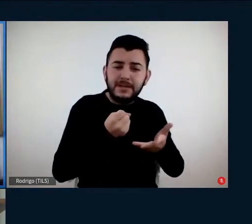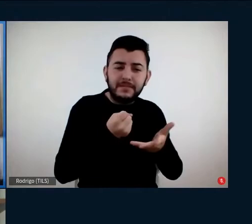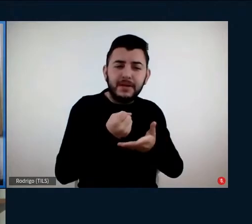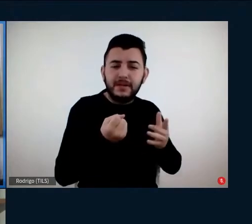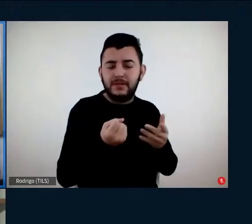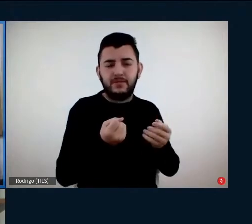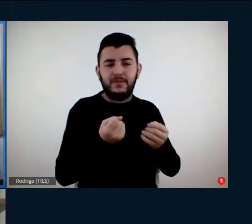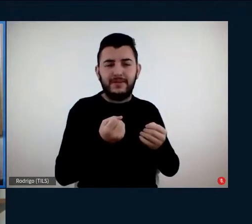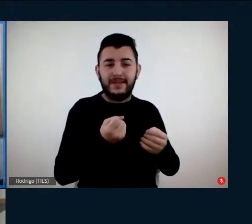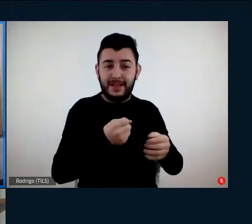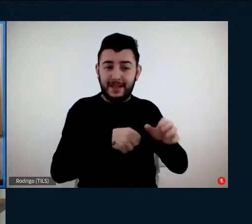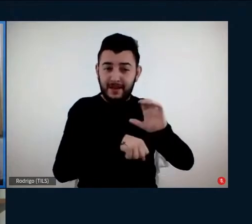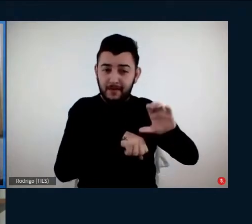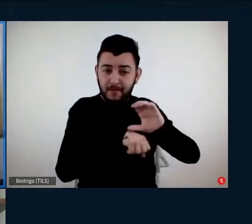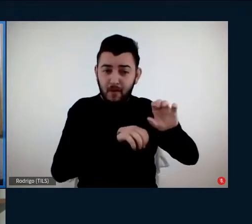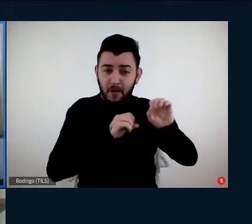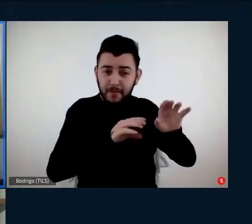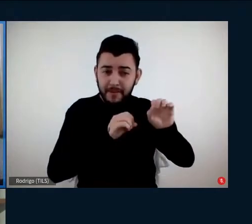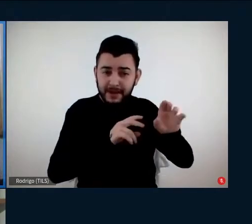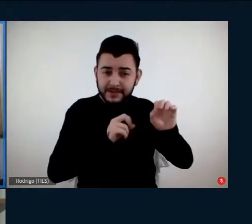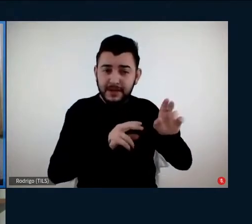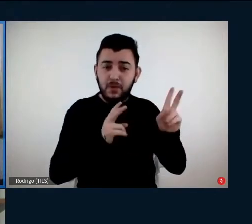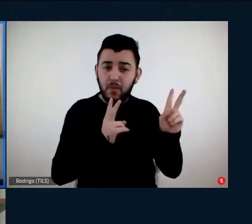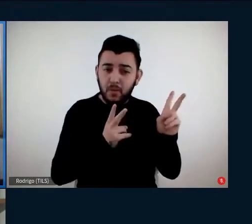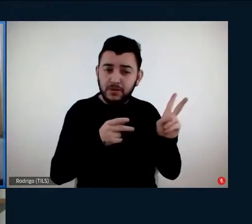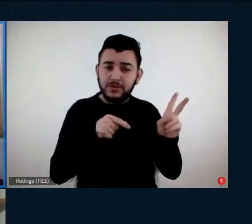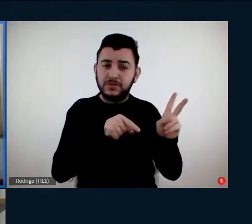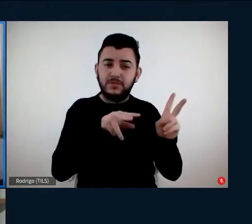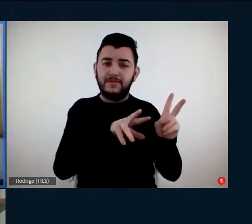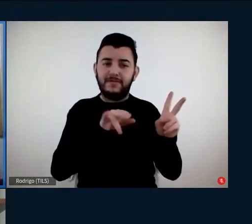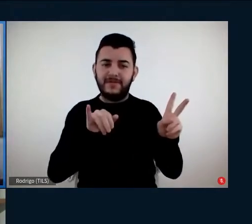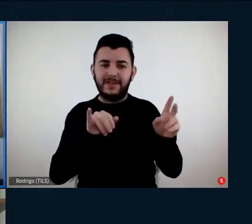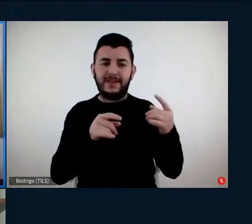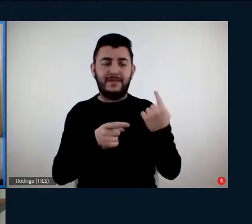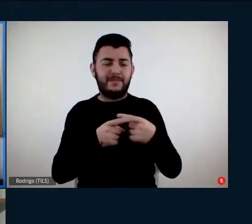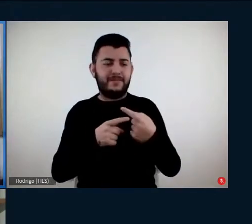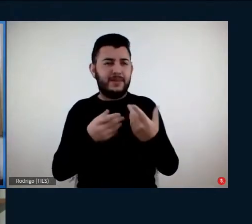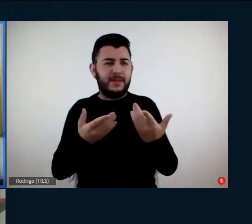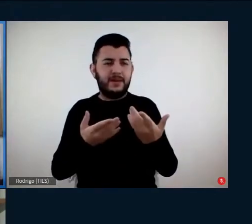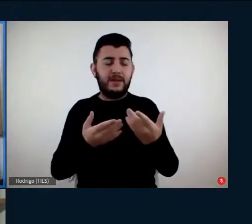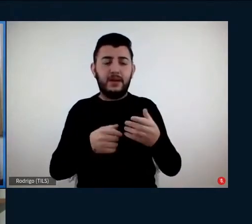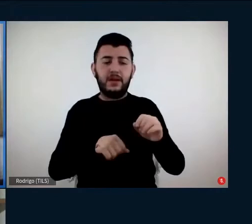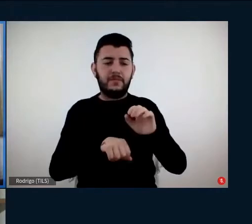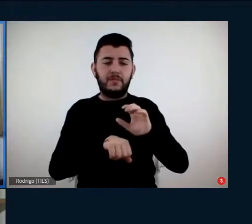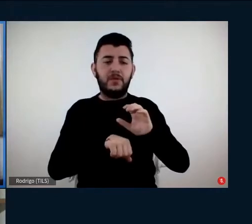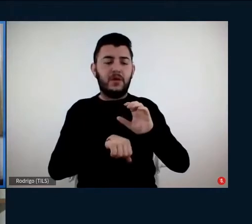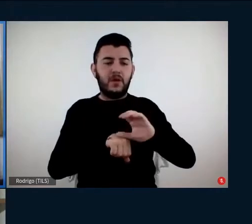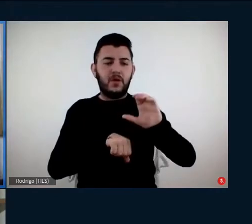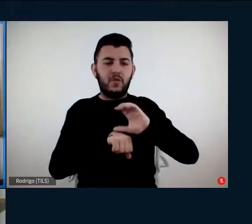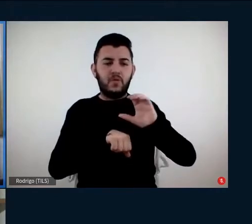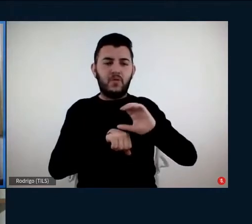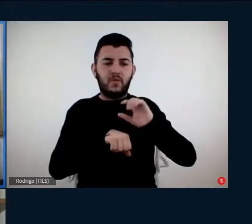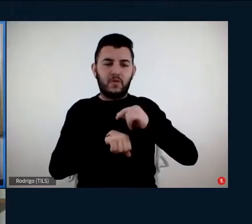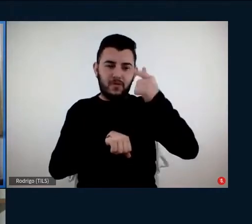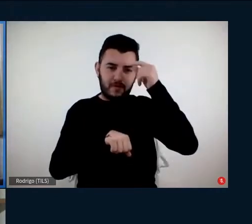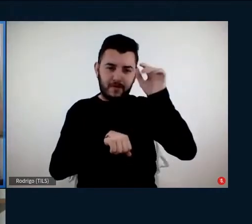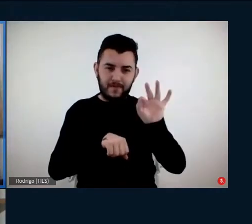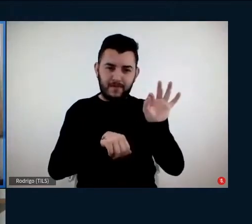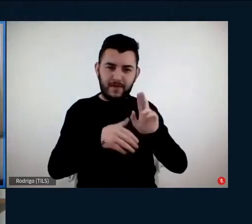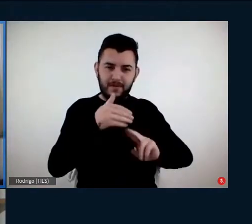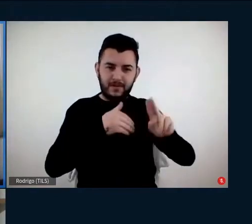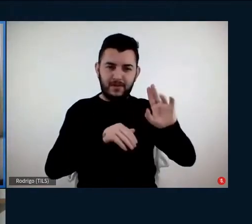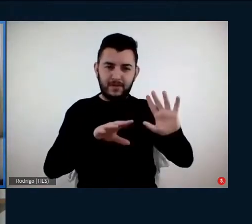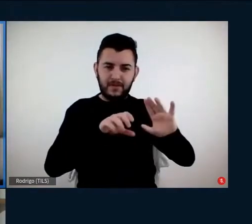continuada, porque a formação em nível superior, nem todo mundo chega até ela, nem todo mundo que vai atuar no